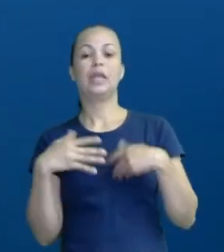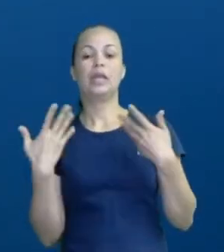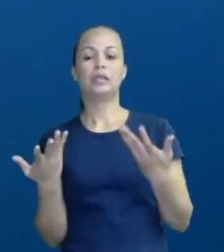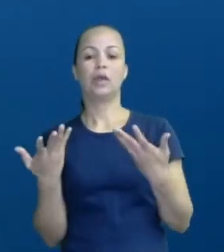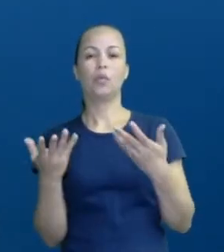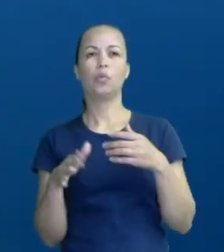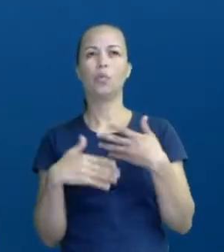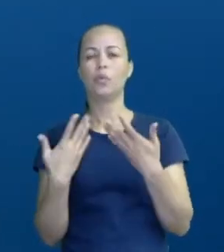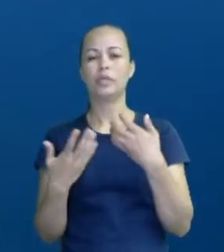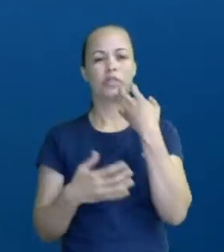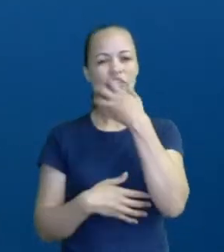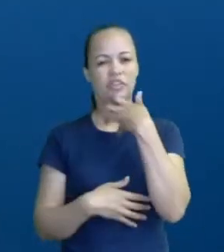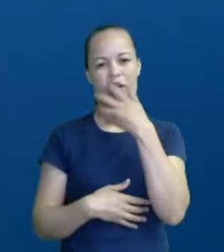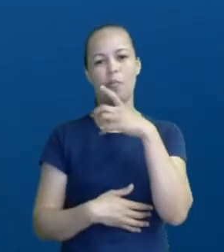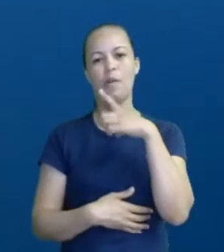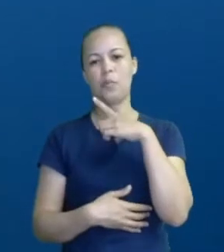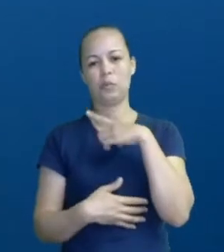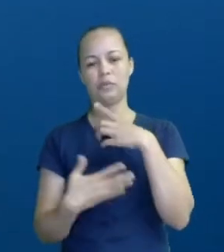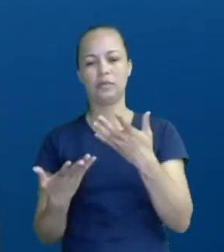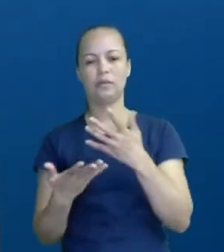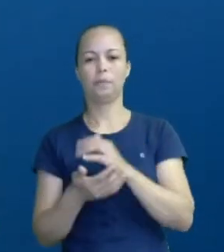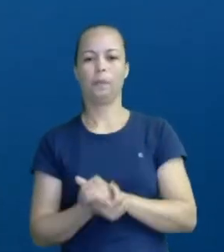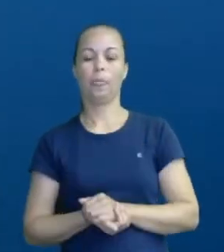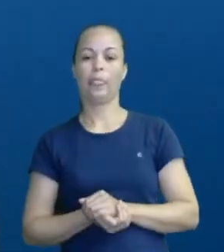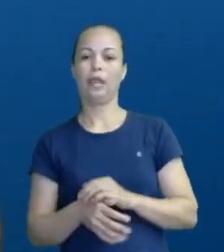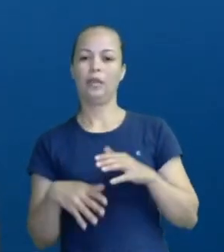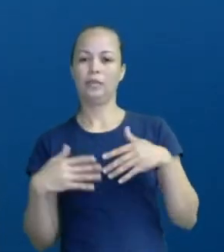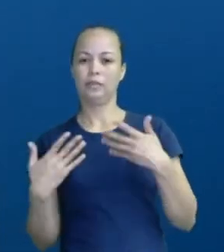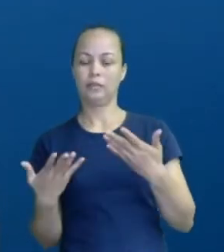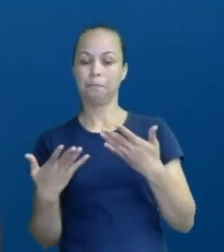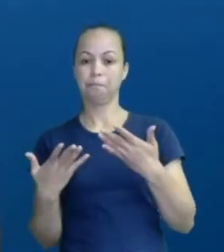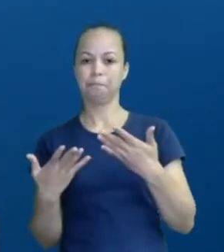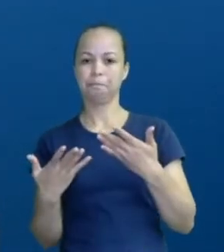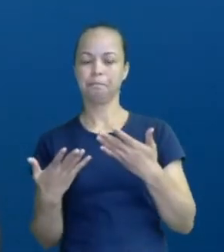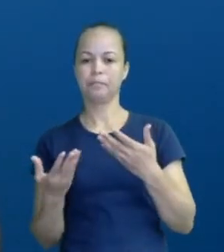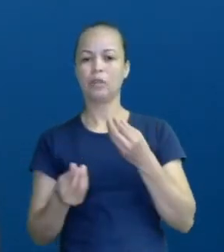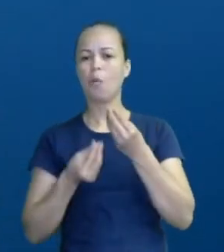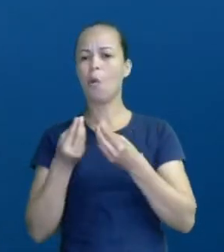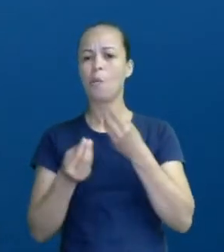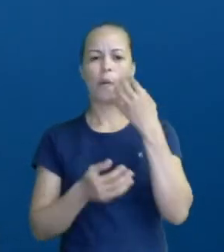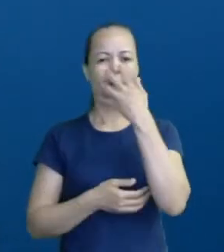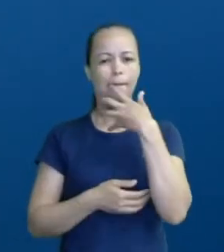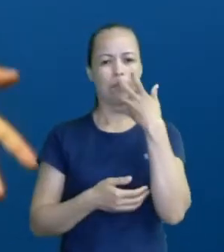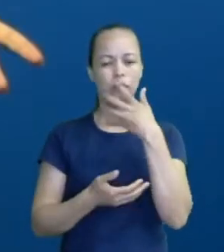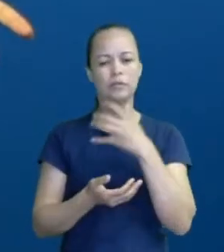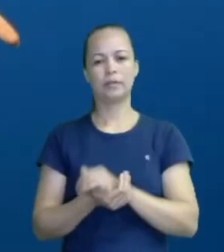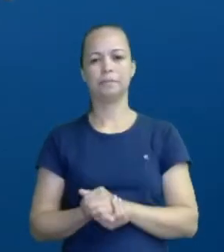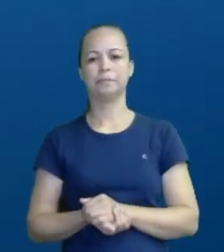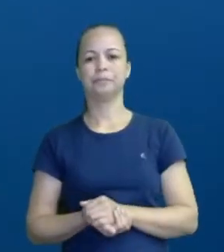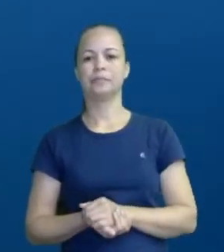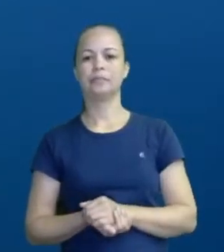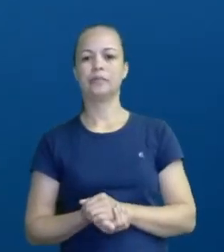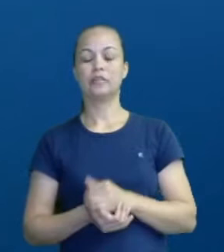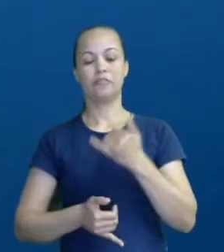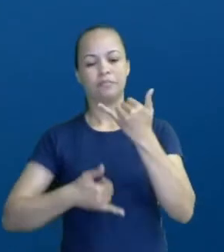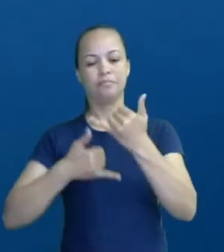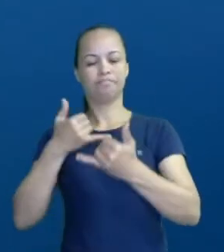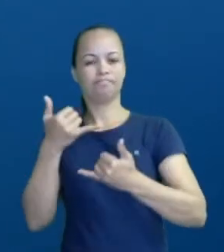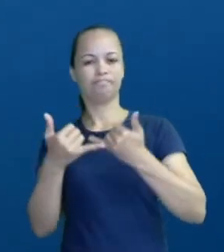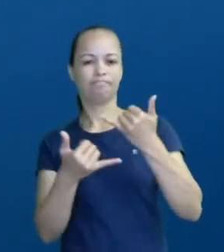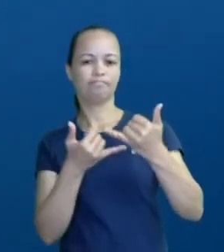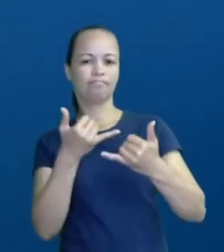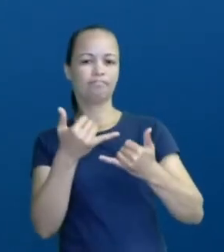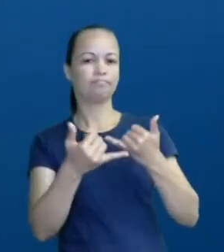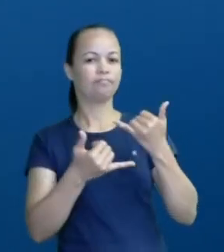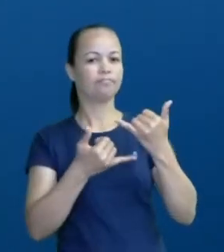gente canta uma musicazinha, tá certo? Então, como é essa música? Vamos brincar